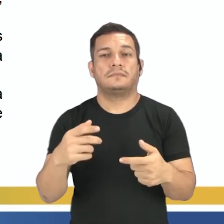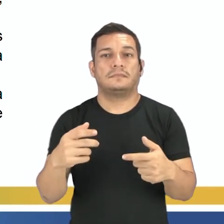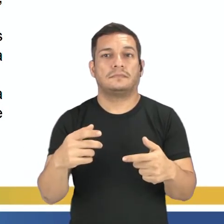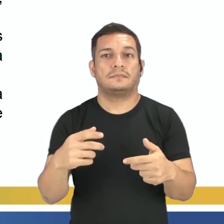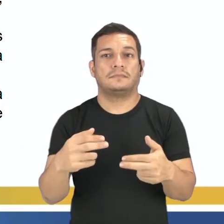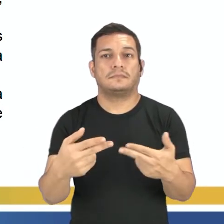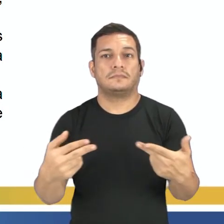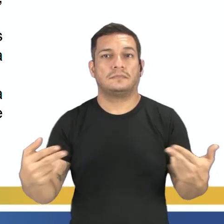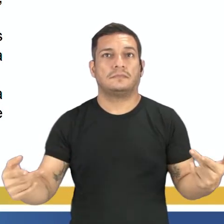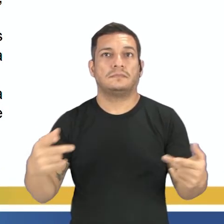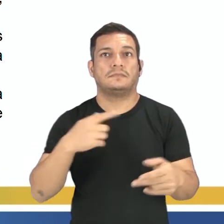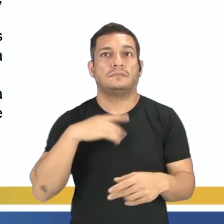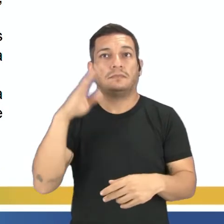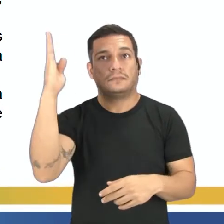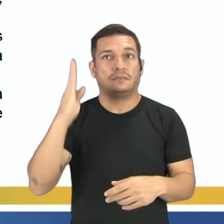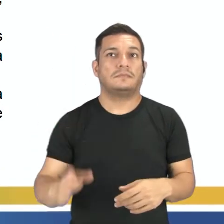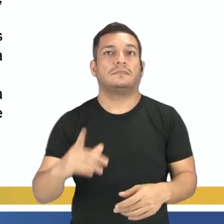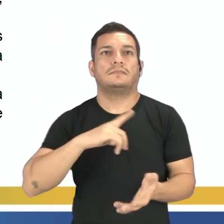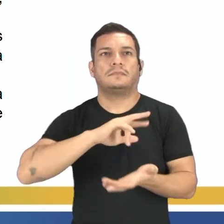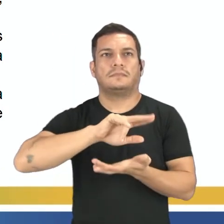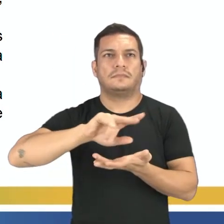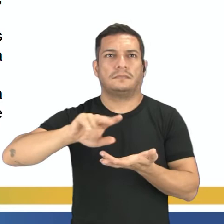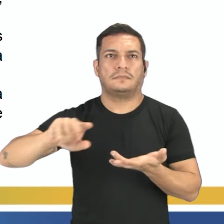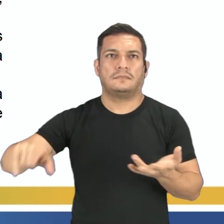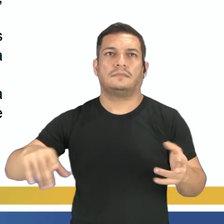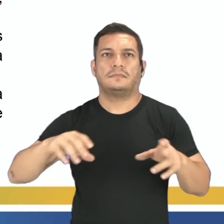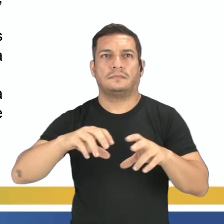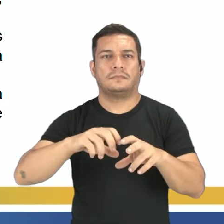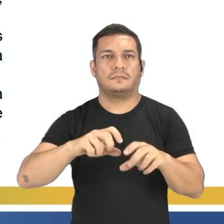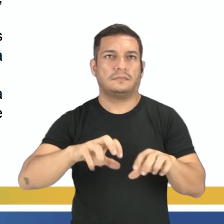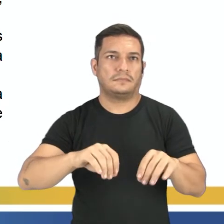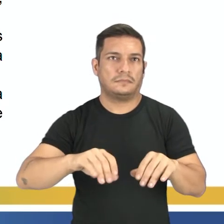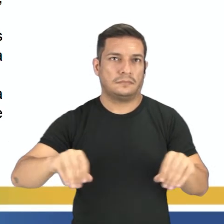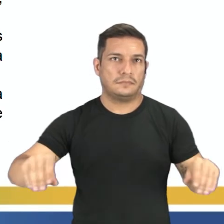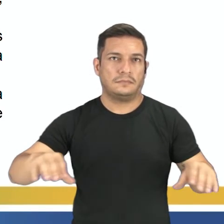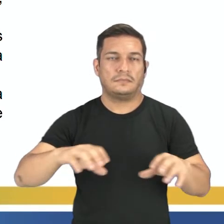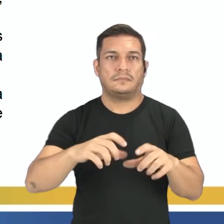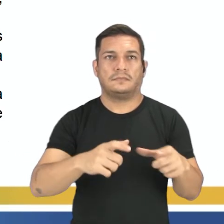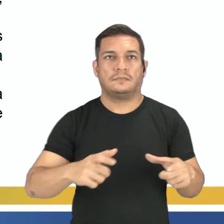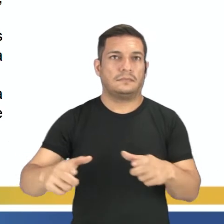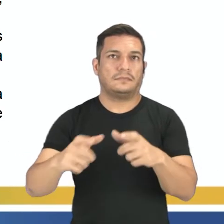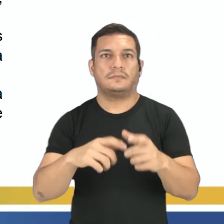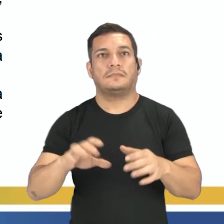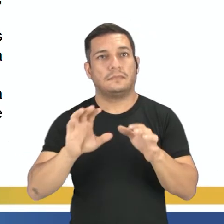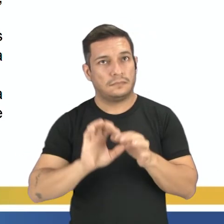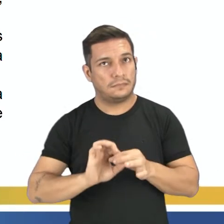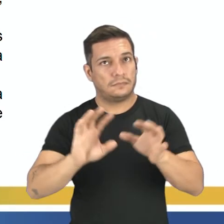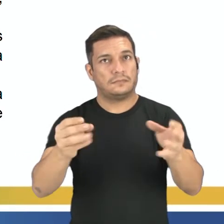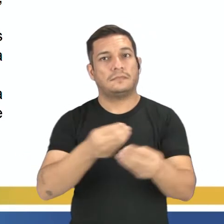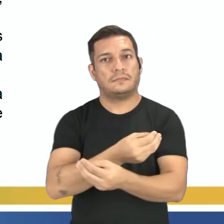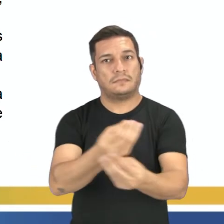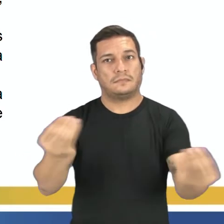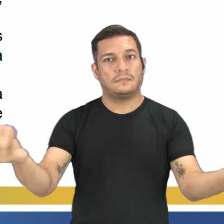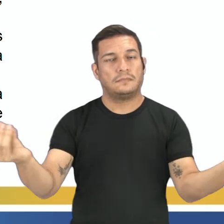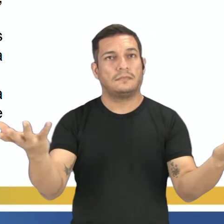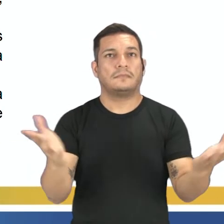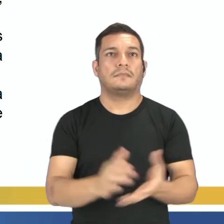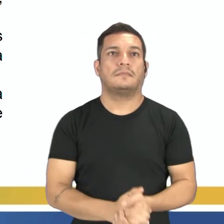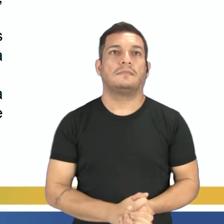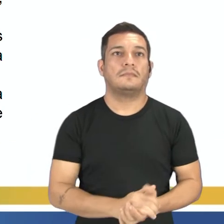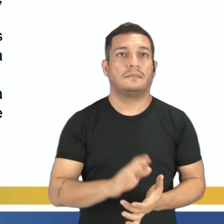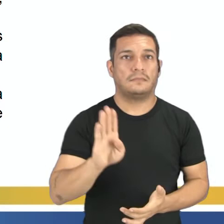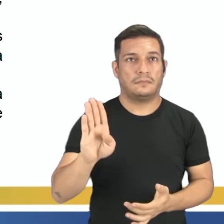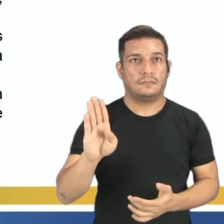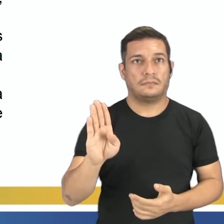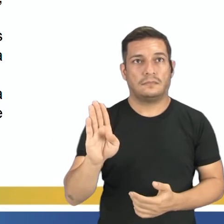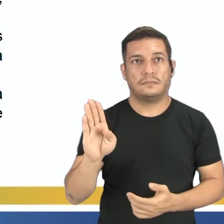propriedades, já que o Brasil possui diversas propriedades disponíveis para redistribuição de terras.